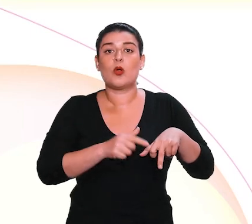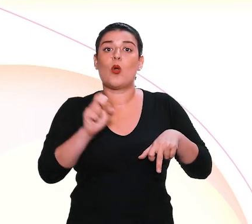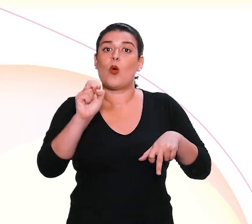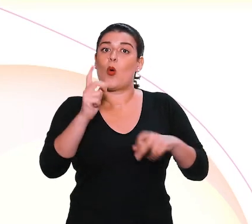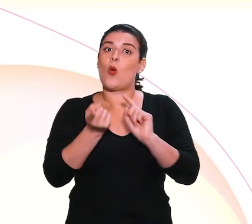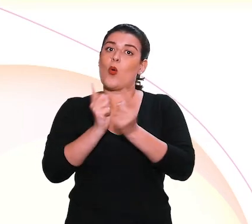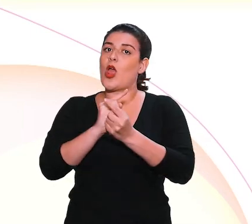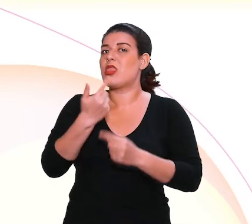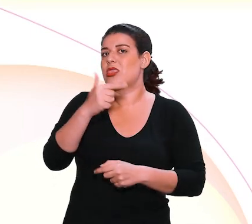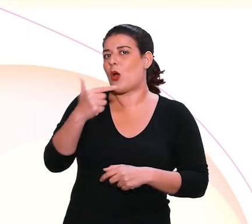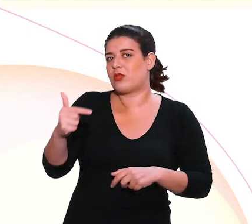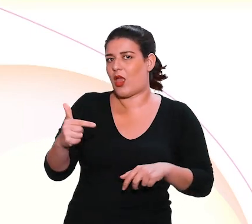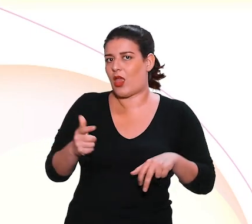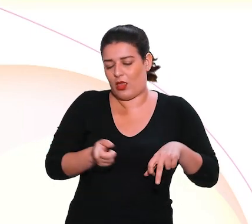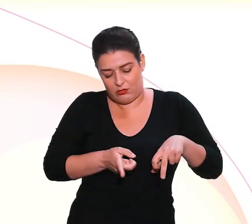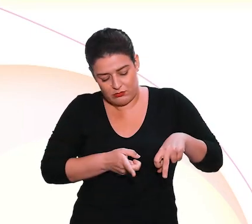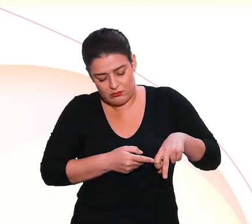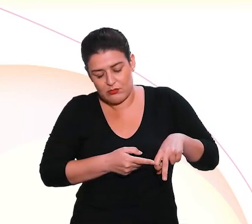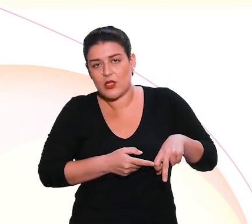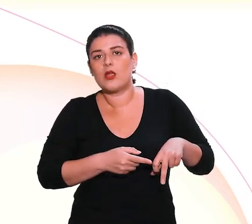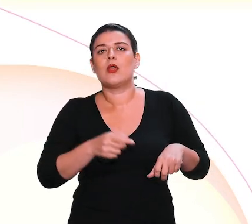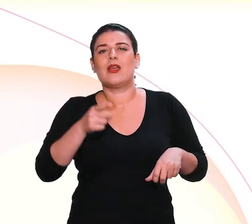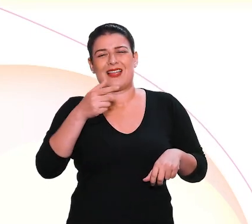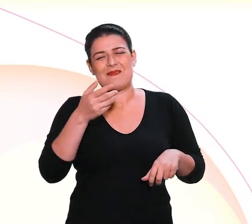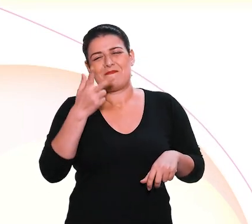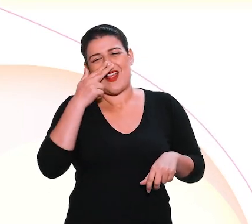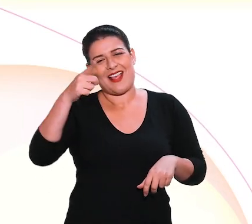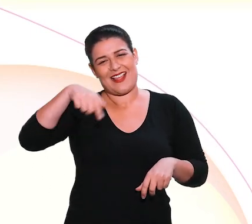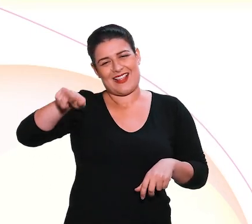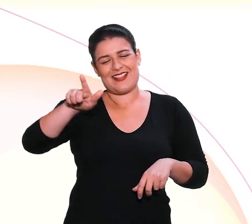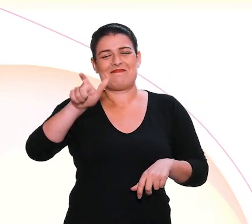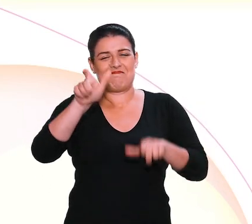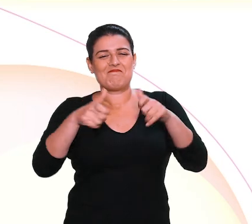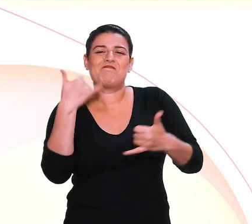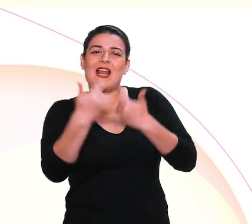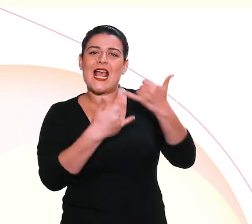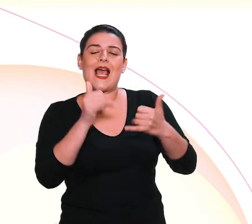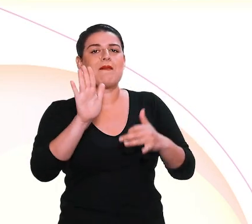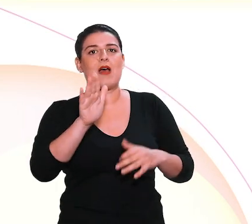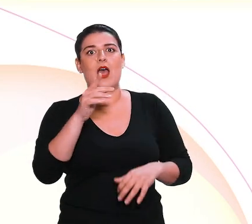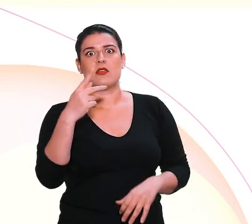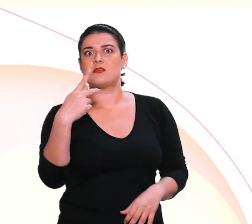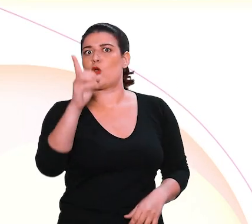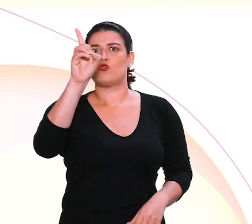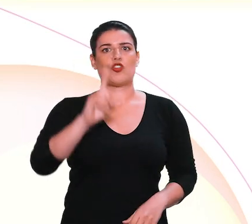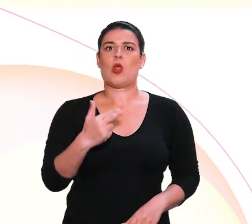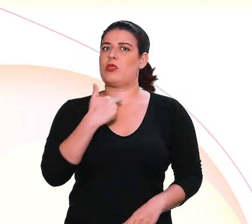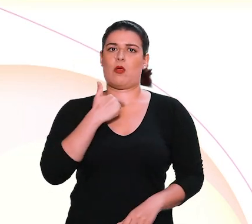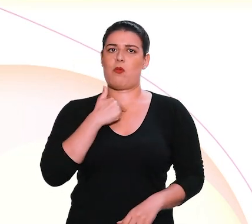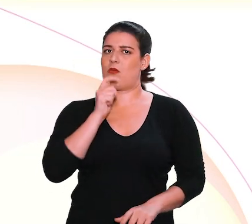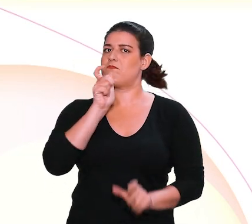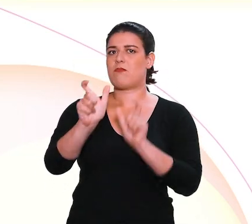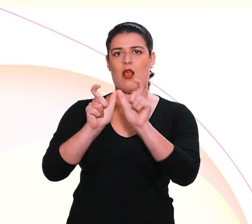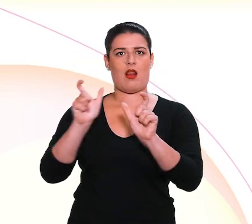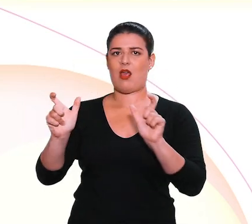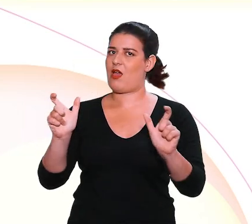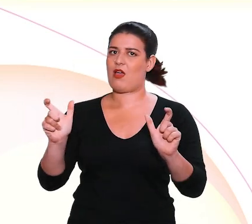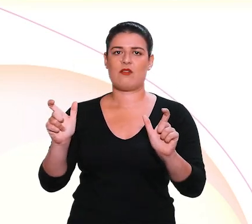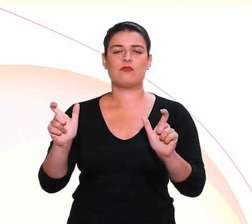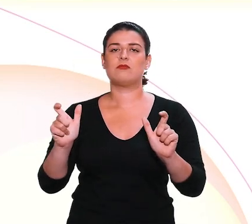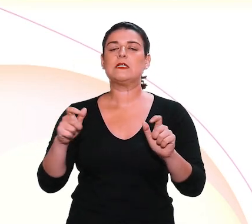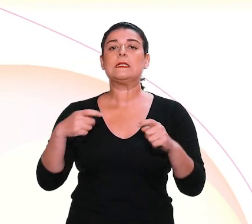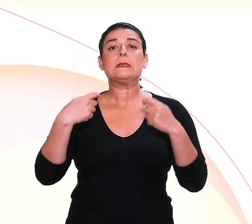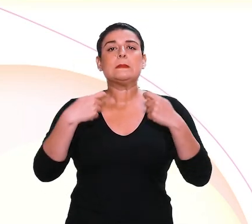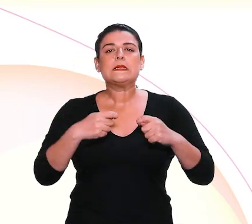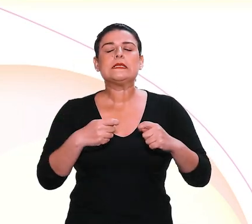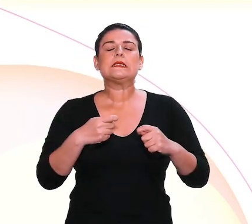eu não tenho. Por mais que os pacientes façam esse tipo de brincadeira, saiba que isso não te dá o direito de fazê-las também. Sempre tente